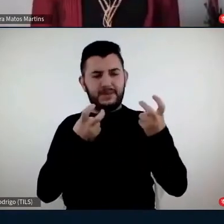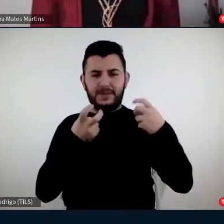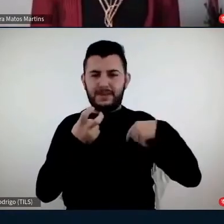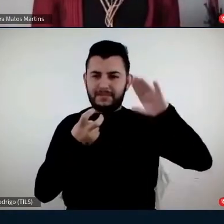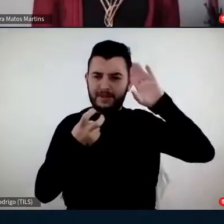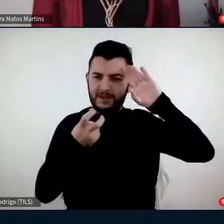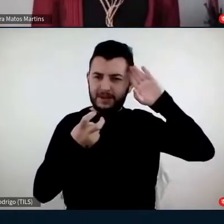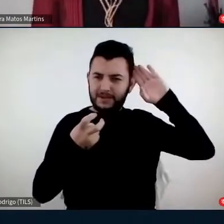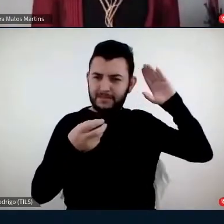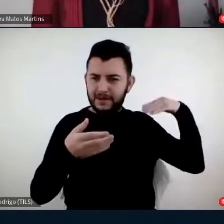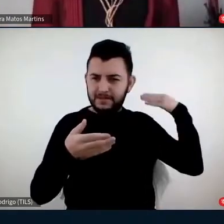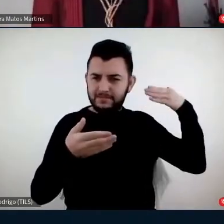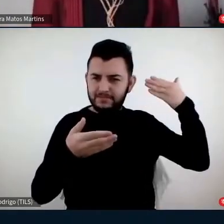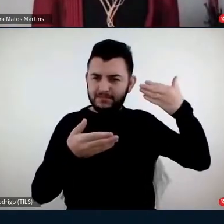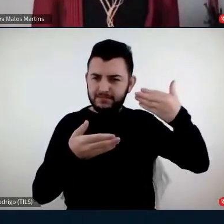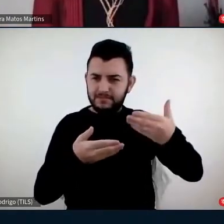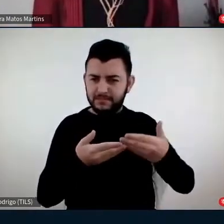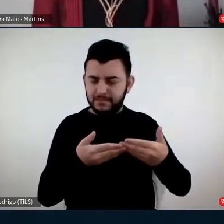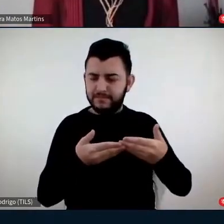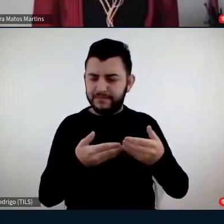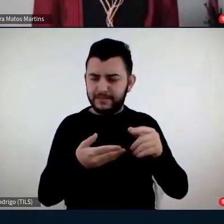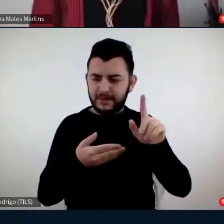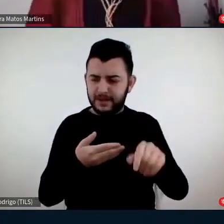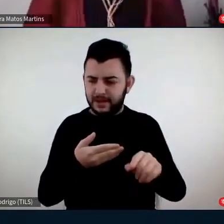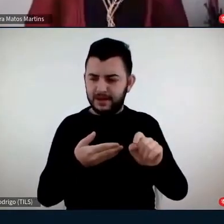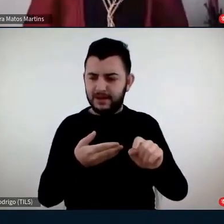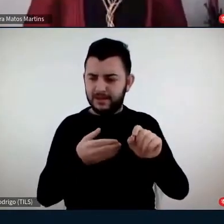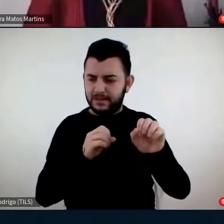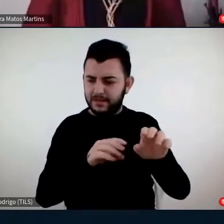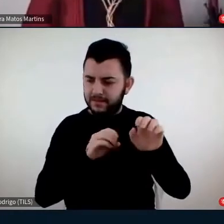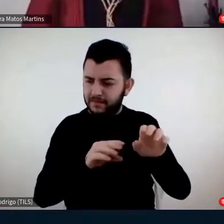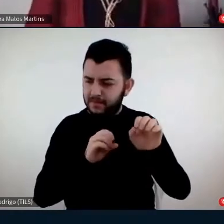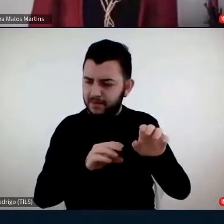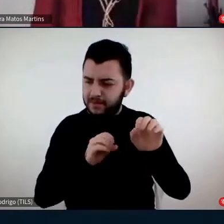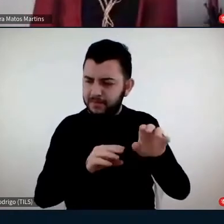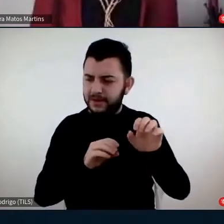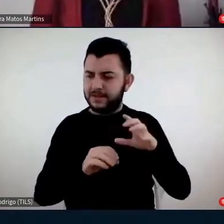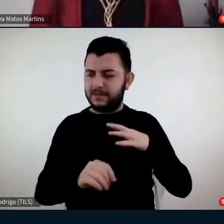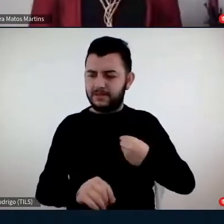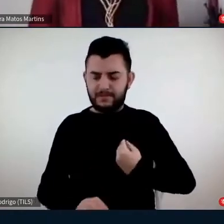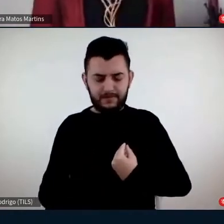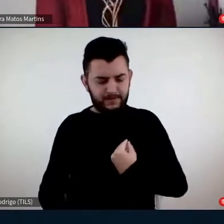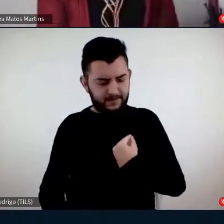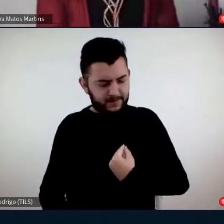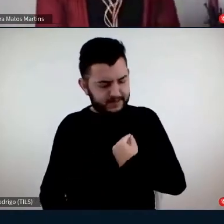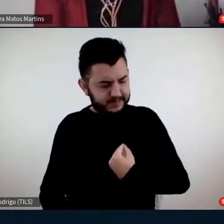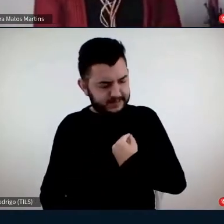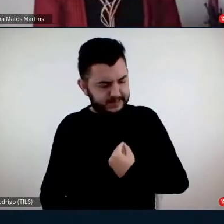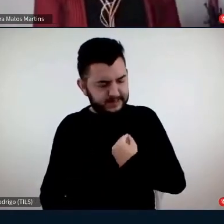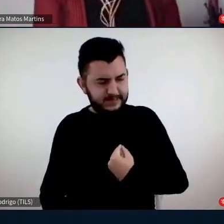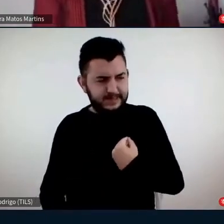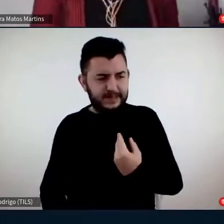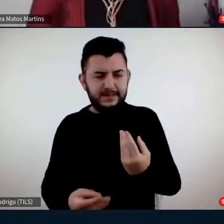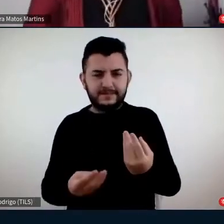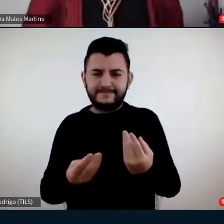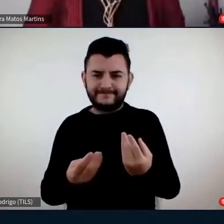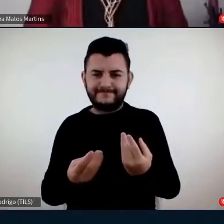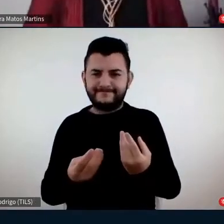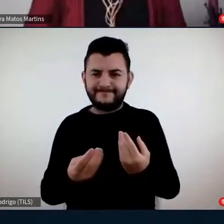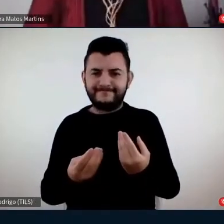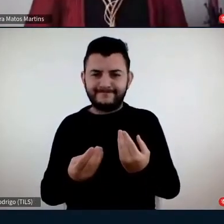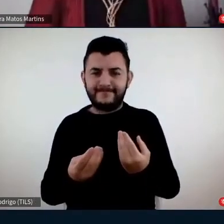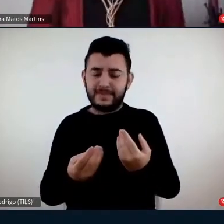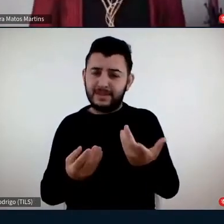acadêmica, que muitas vezes essa formação vivenciada deixou a desejar em alguns